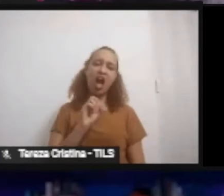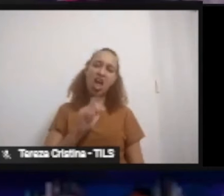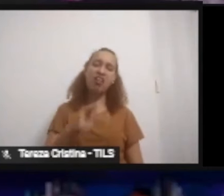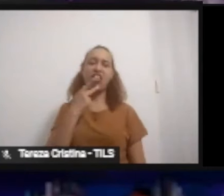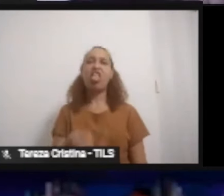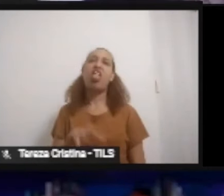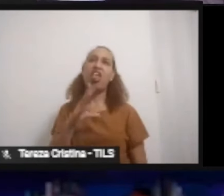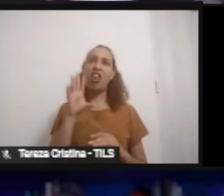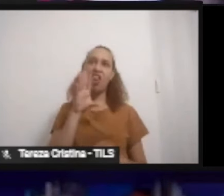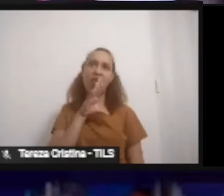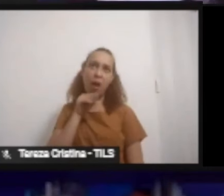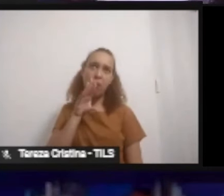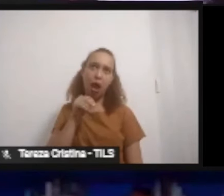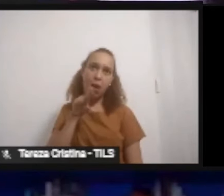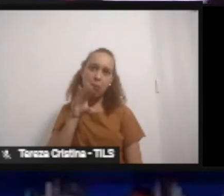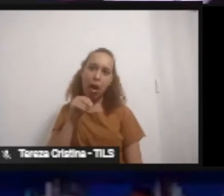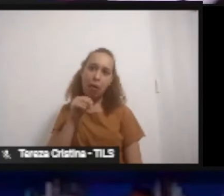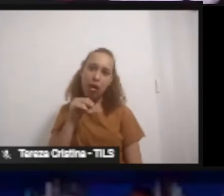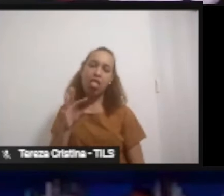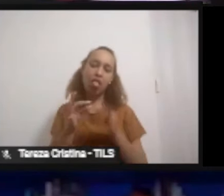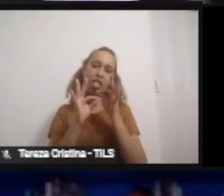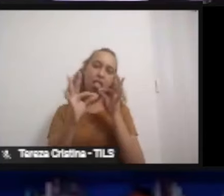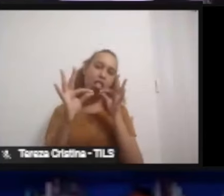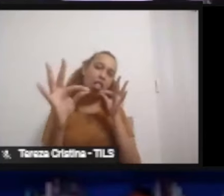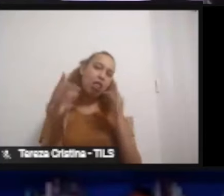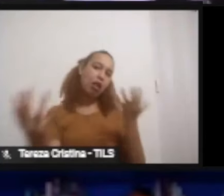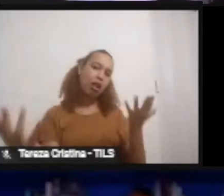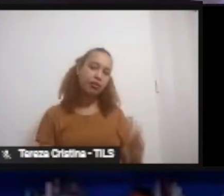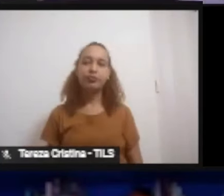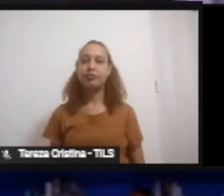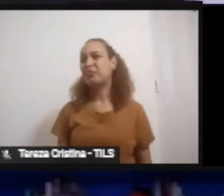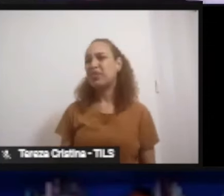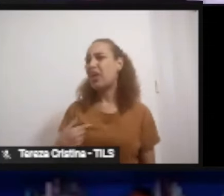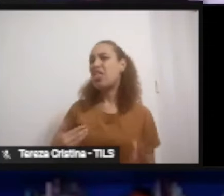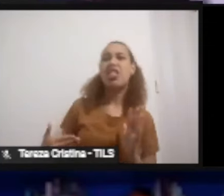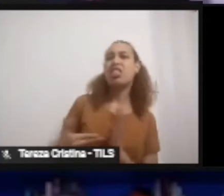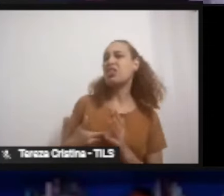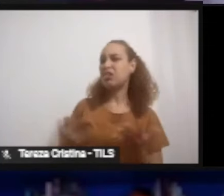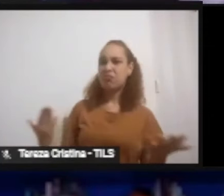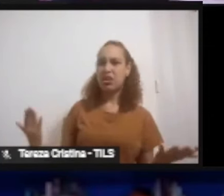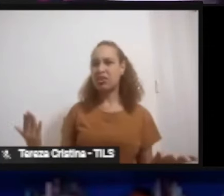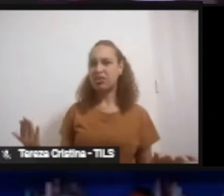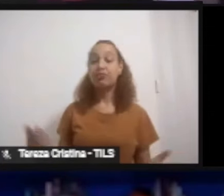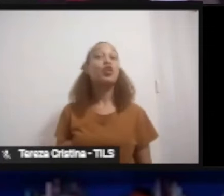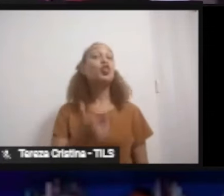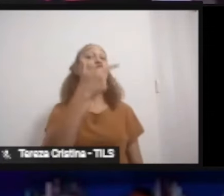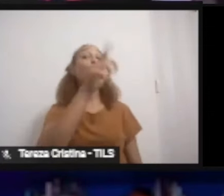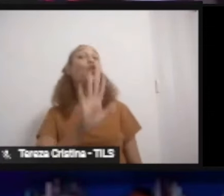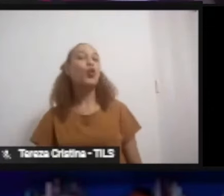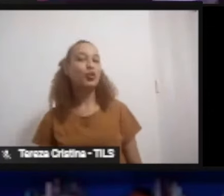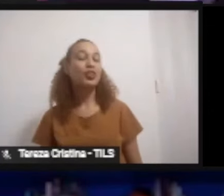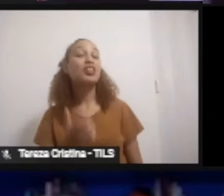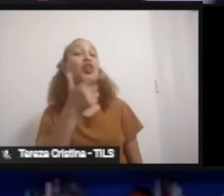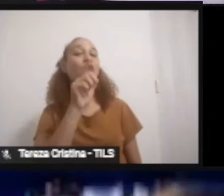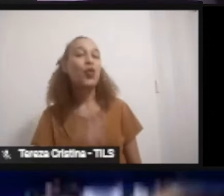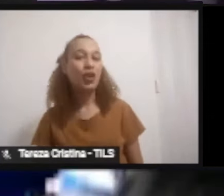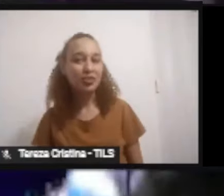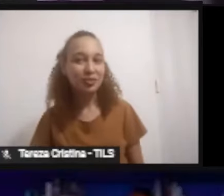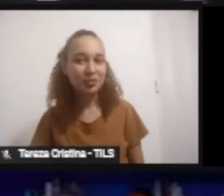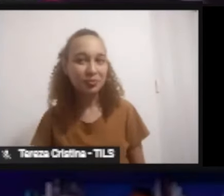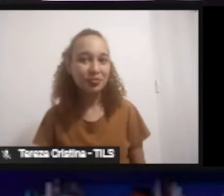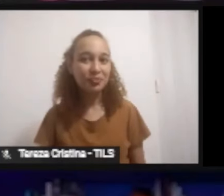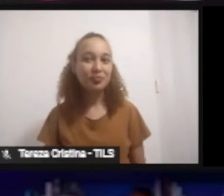dar limite. Hã? É esse o mito? Não vai dar limite. Tem um outro antes. Ah, tem? Aff, são muitos mitos.